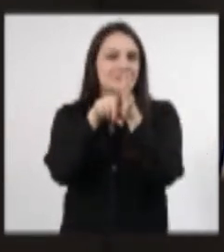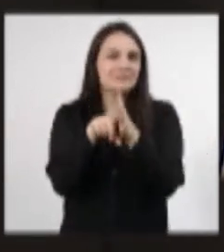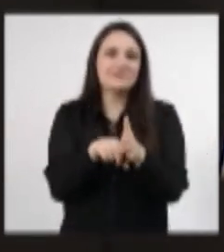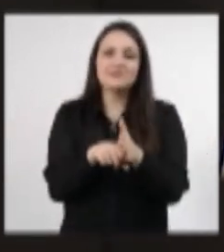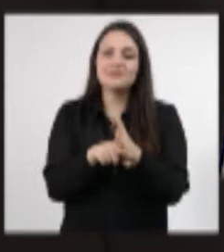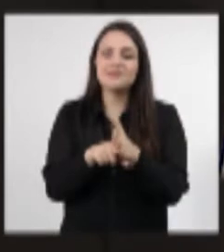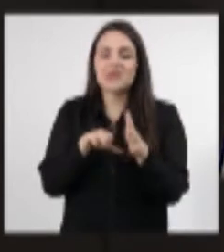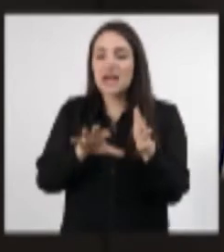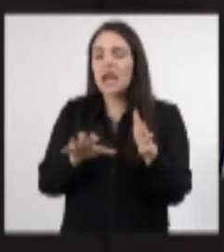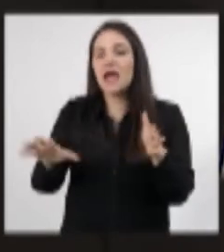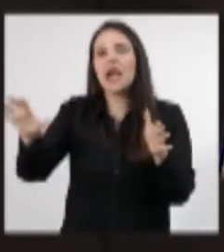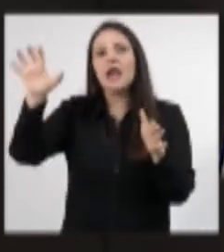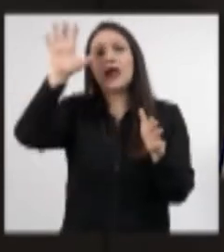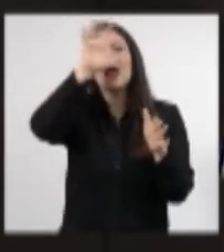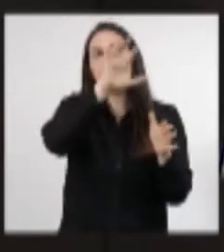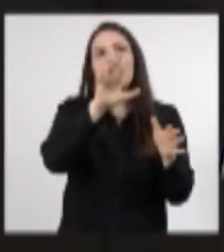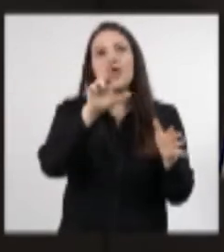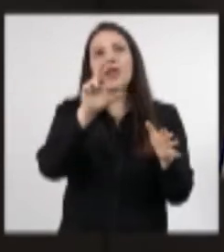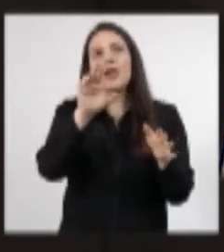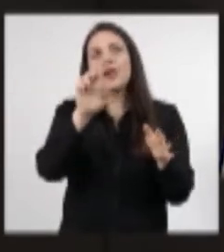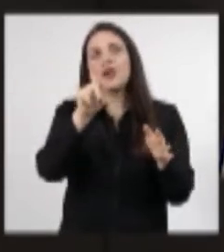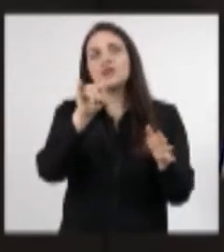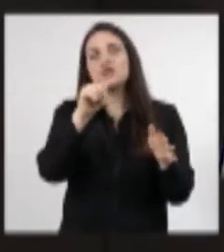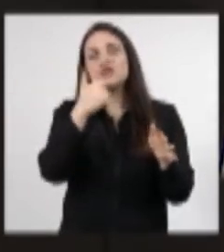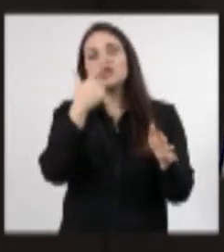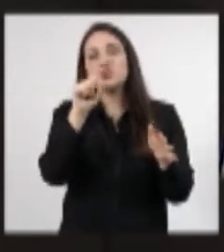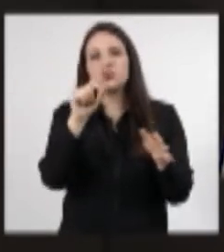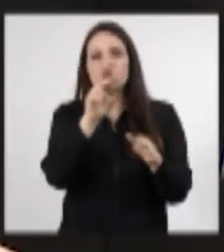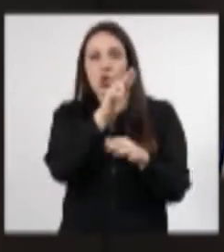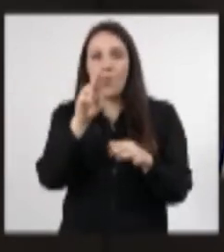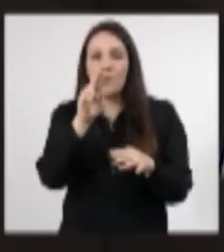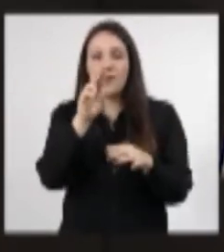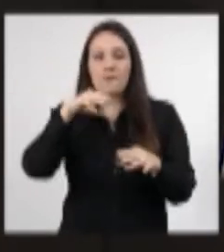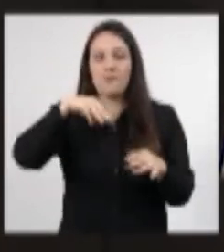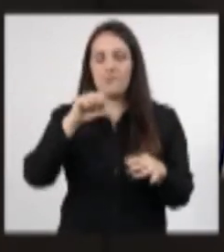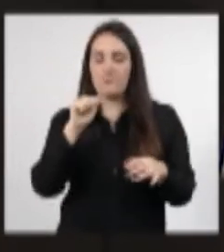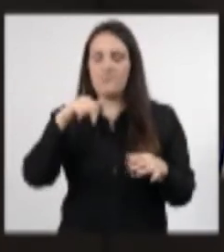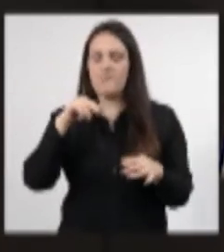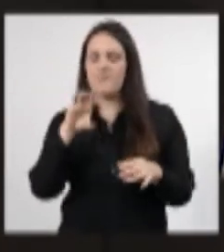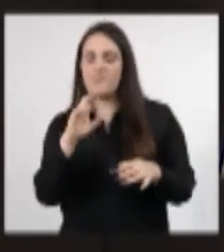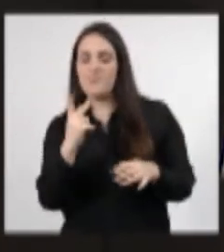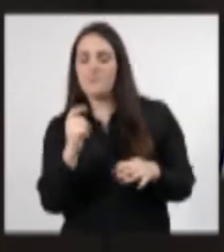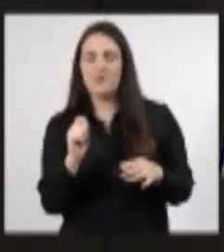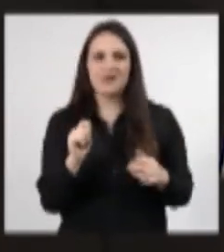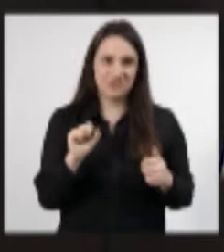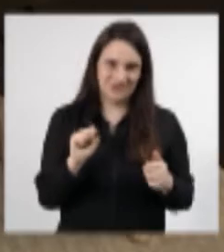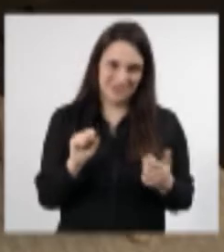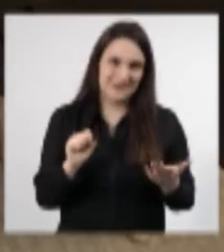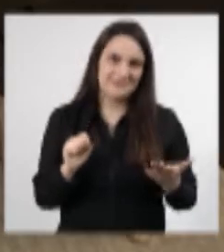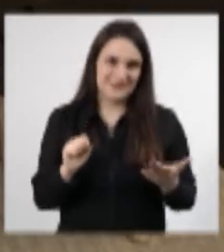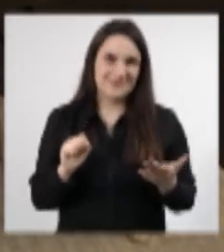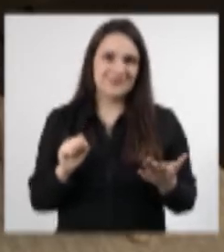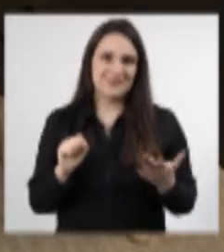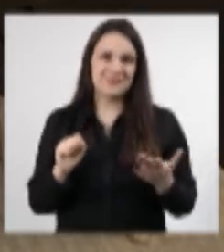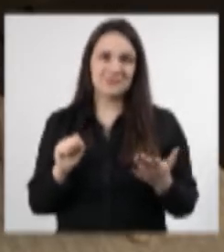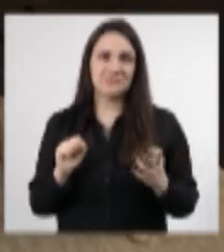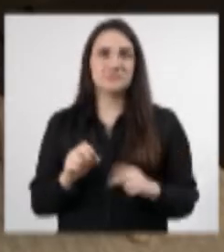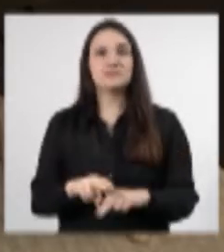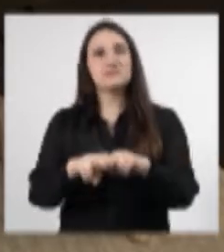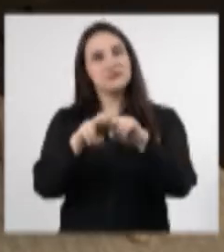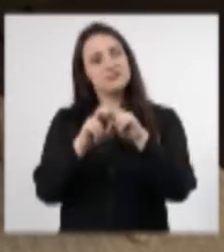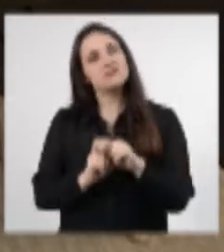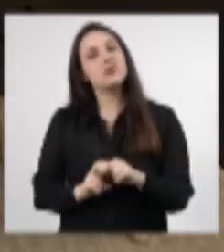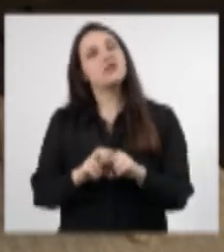dados estatísticos que trabalhamos em cima disso, que chamamos, por exemplo, de manchas criminais, Então, se você vai trabalhar